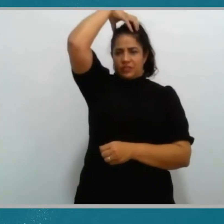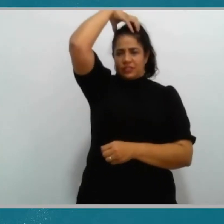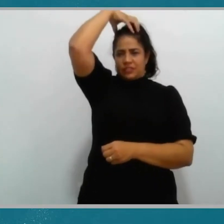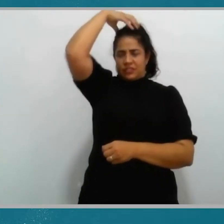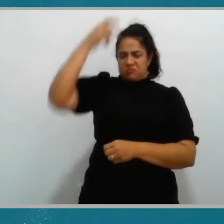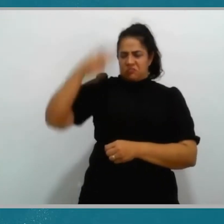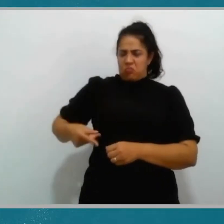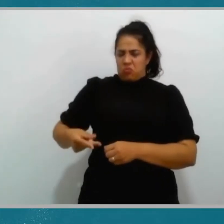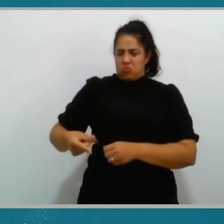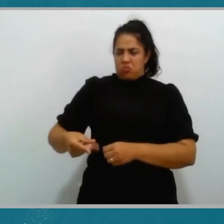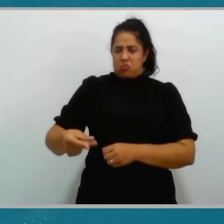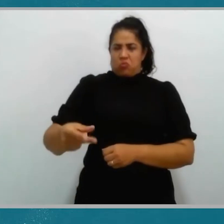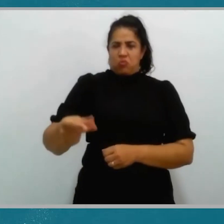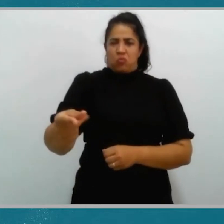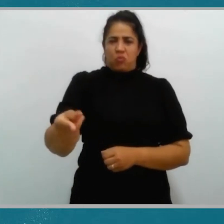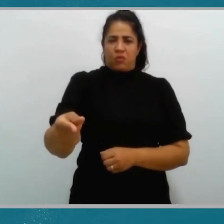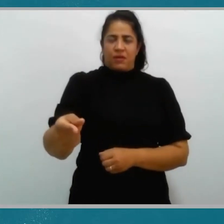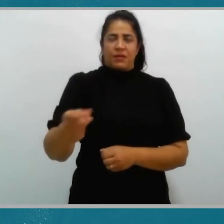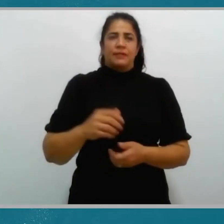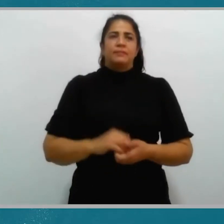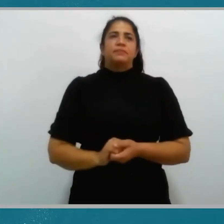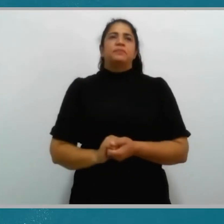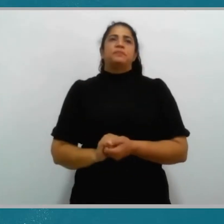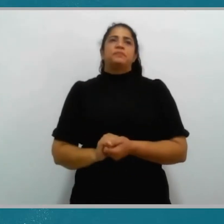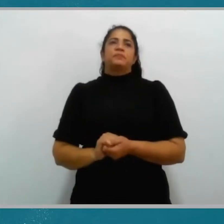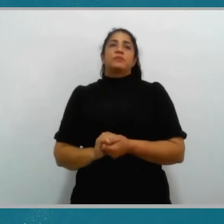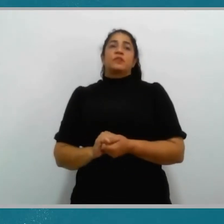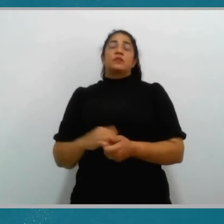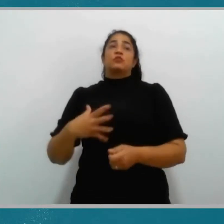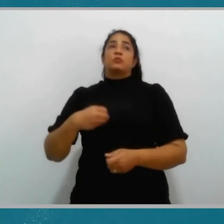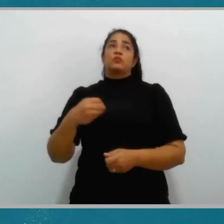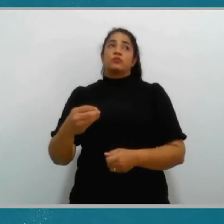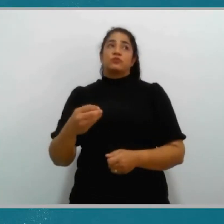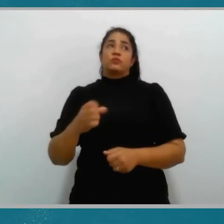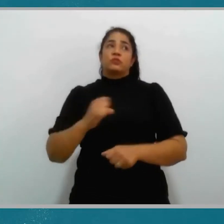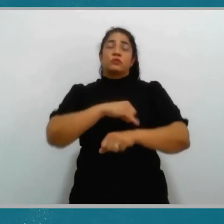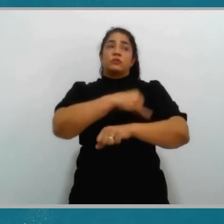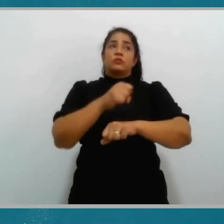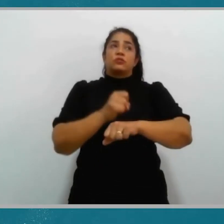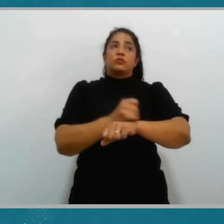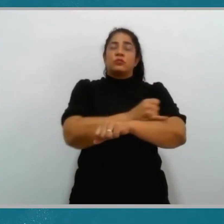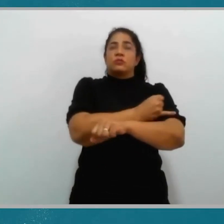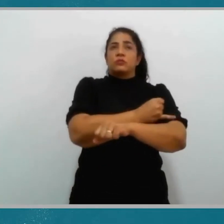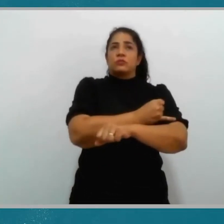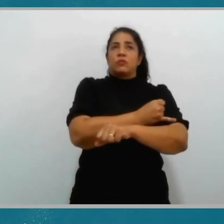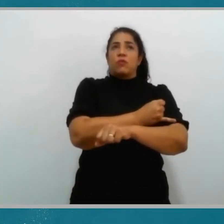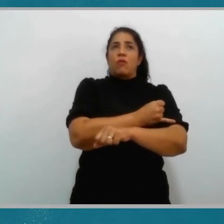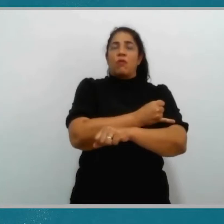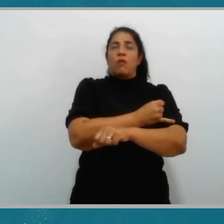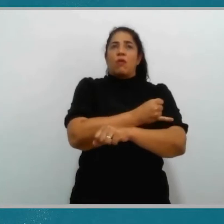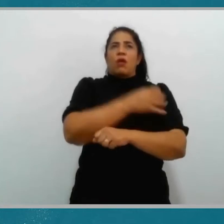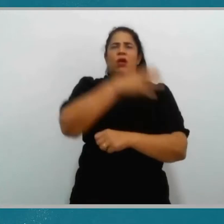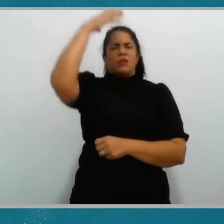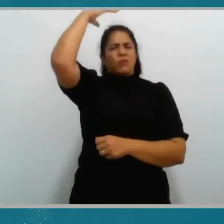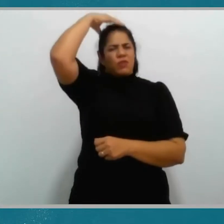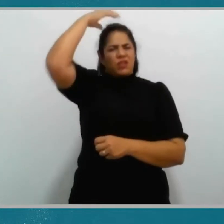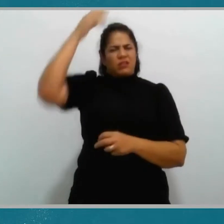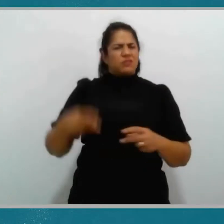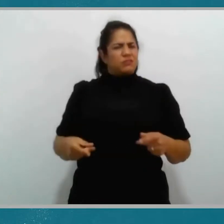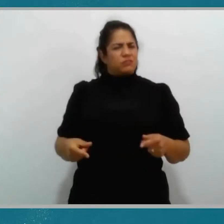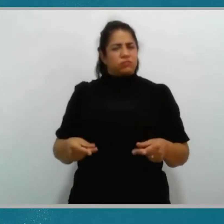de Jacó, e o seu reinado não terá fim. Então disse Maria ao anjo: